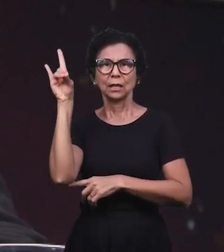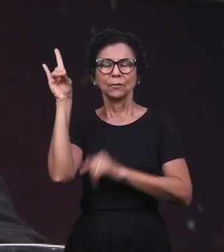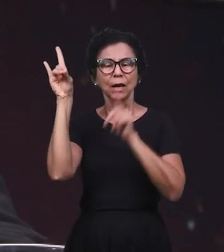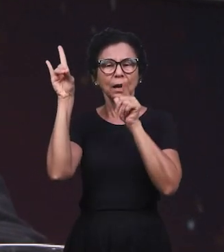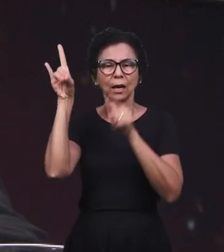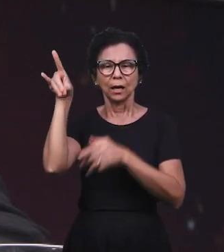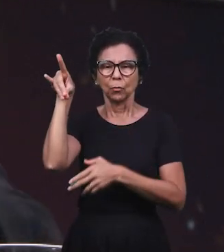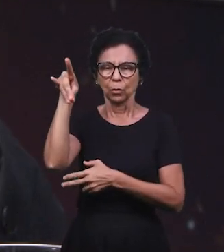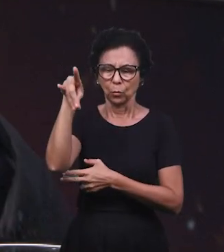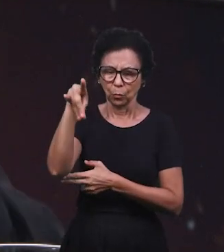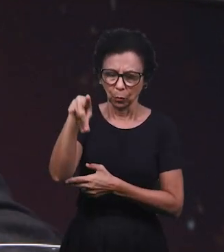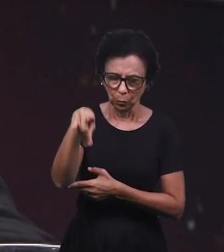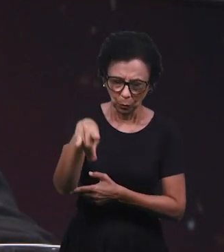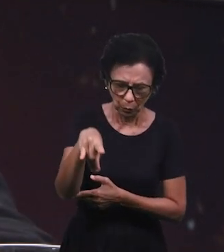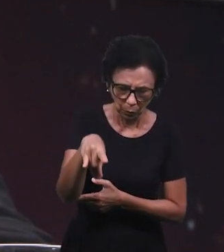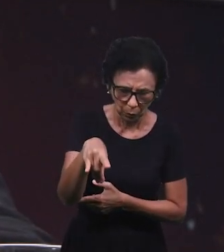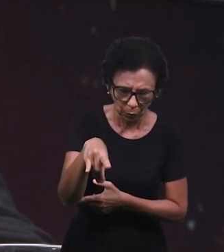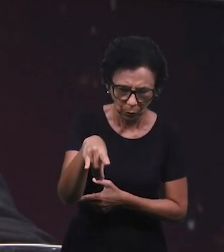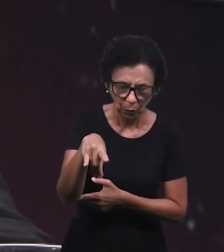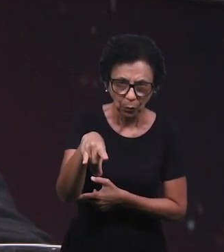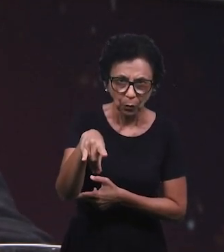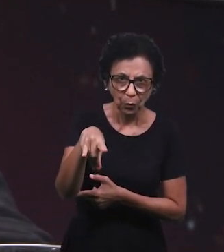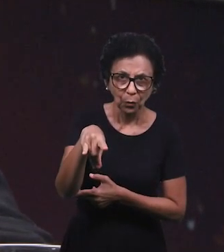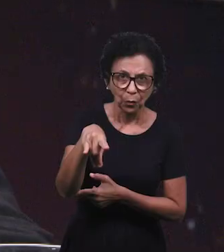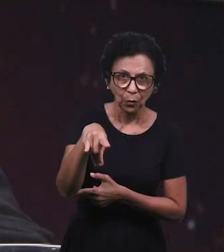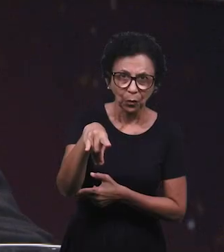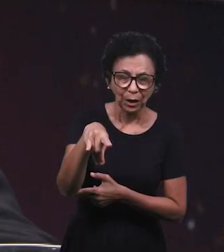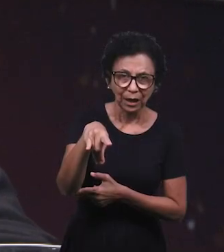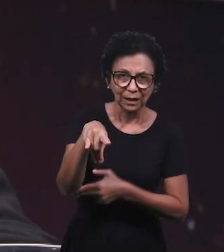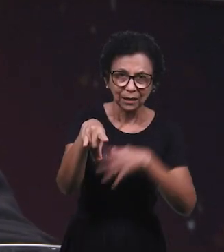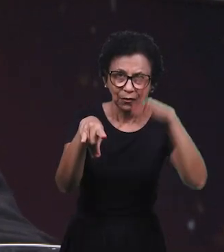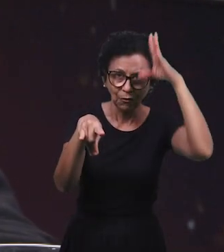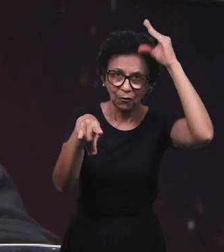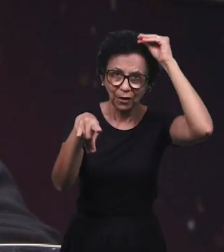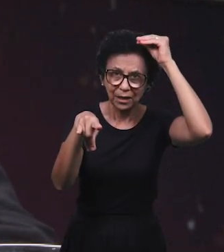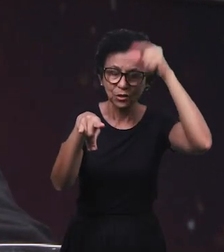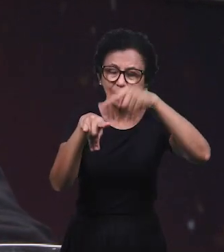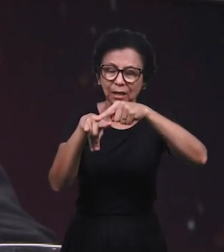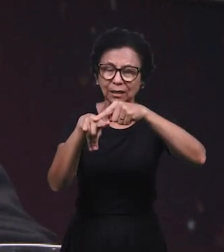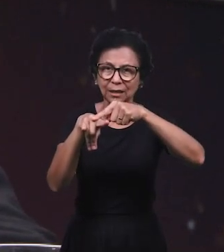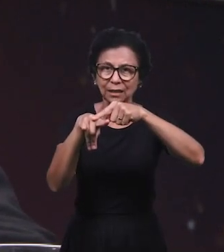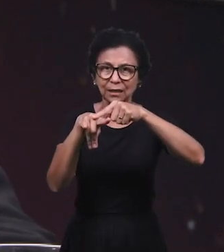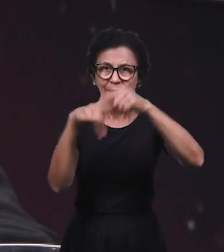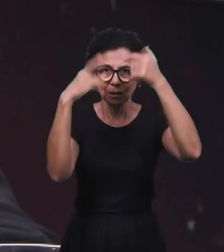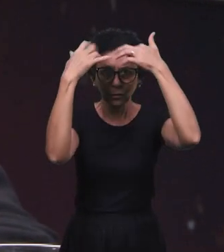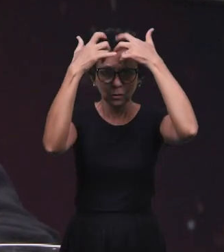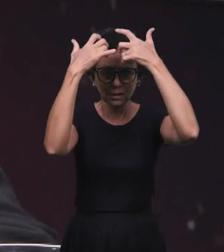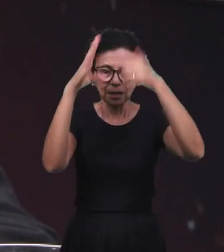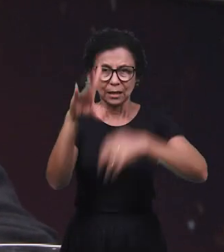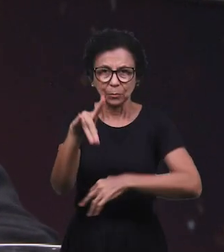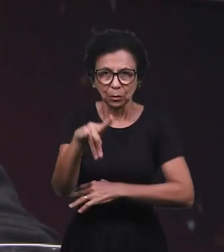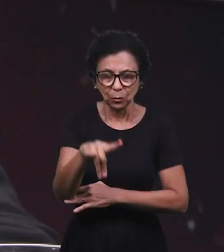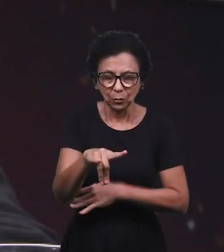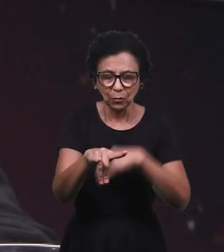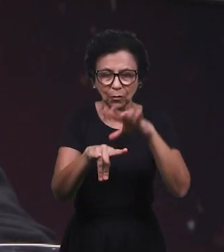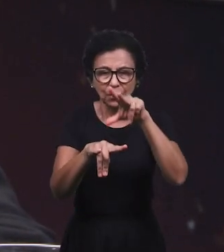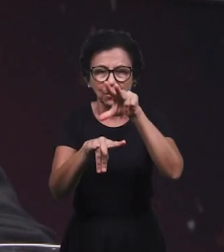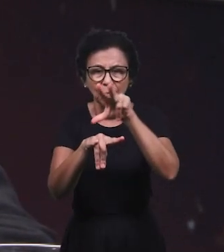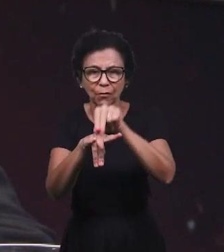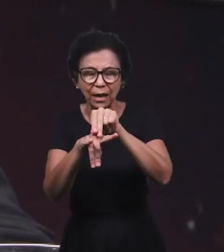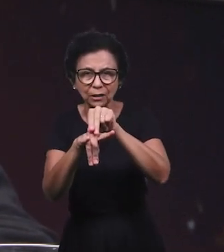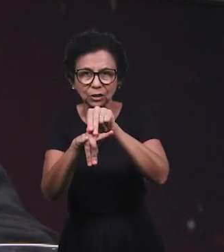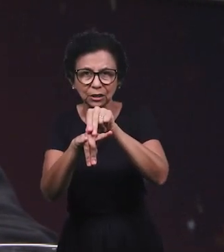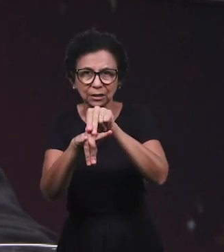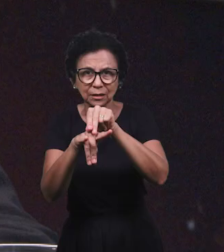corrente sanguínea para que não haja um AVC. Aí ela acaba de beber água, ela sobe de novo, ela abre a corrente sanguínea para que o